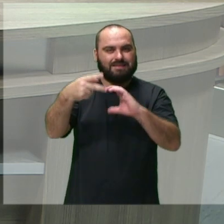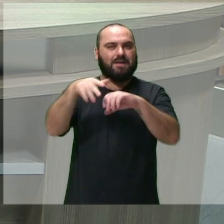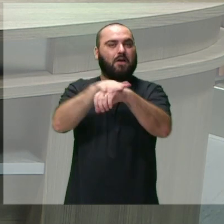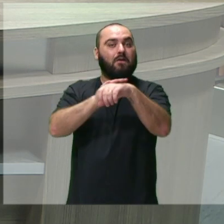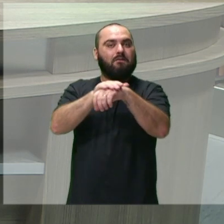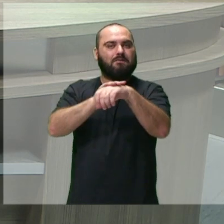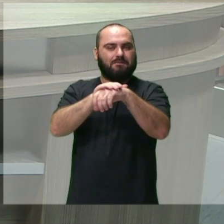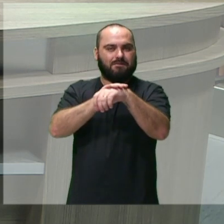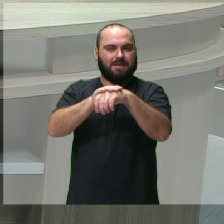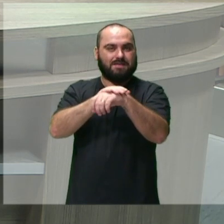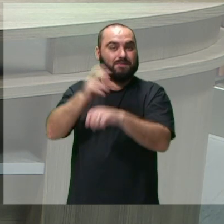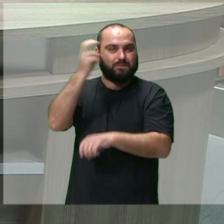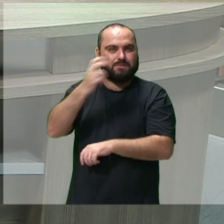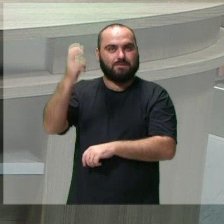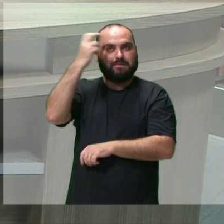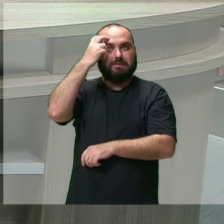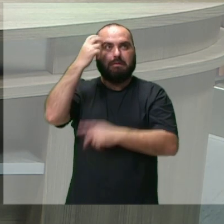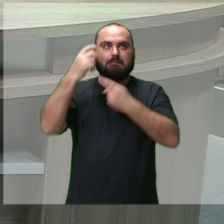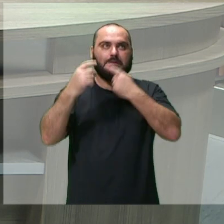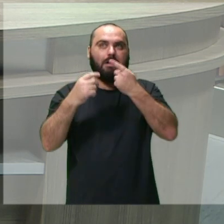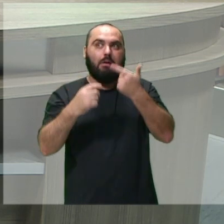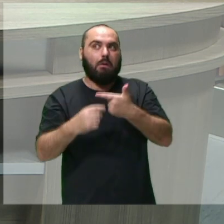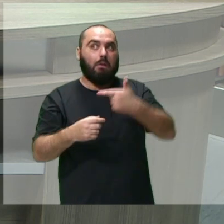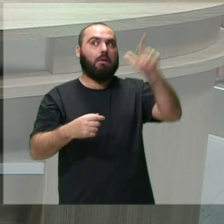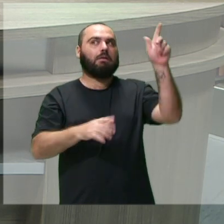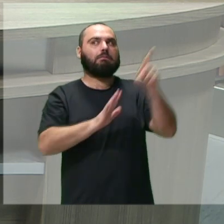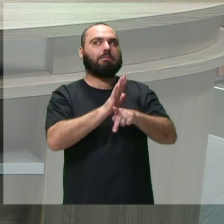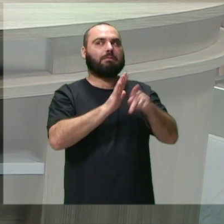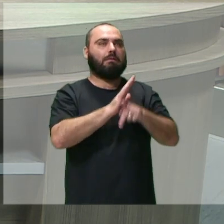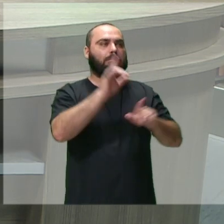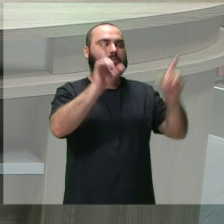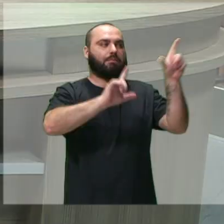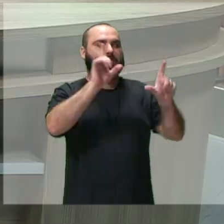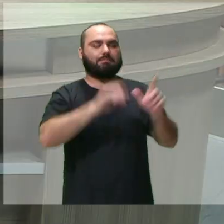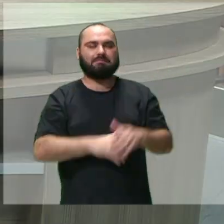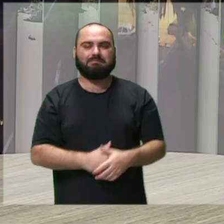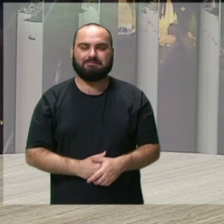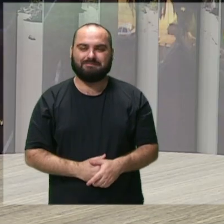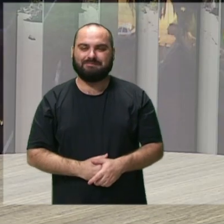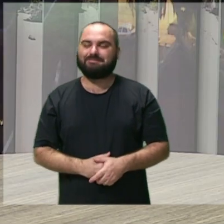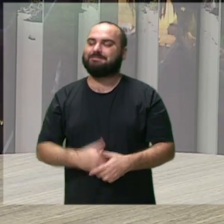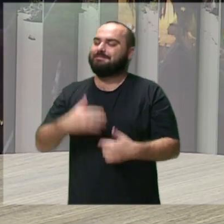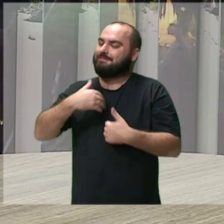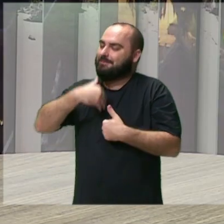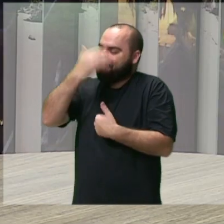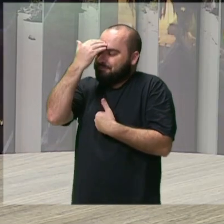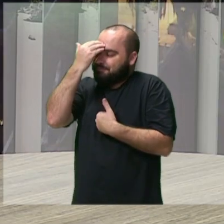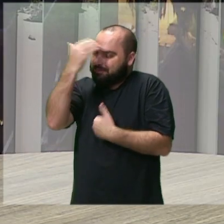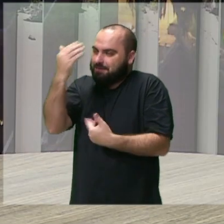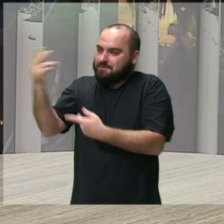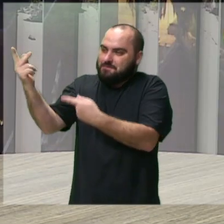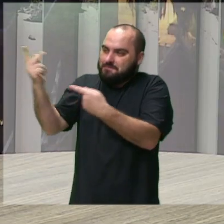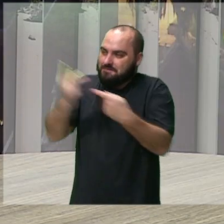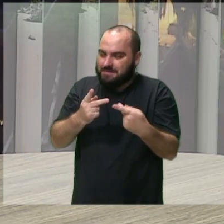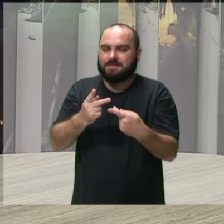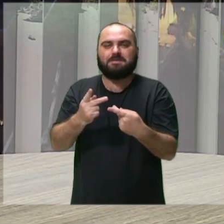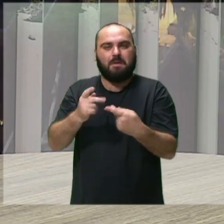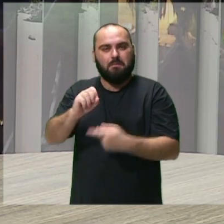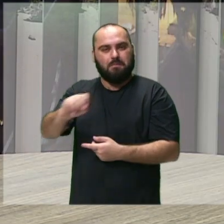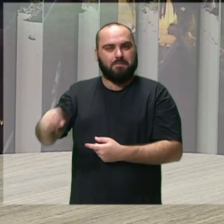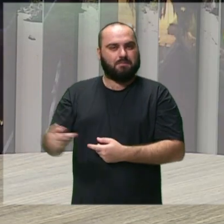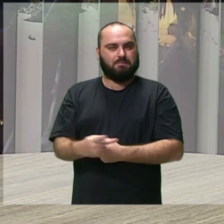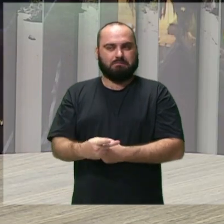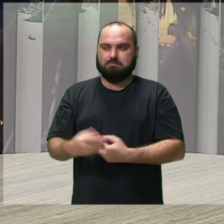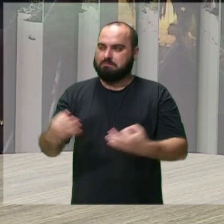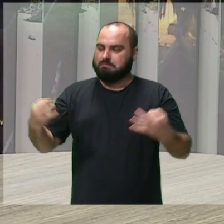Conversa Cultural. Eu já estava falando do outro programa. Eu agradeço o convite imensamente, acho que é uma grande oportunidade, né? Que